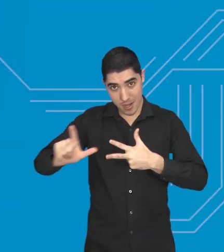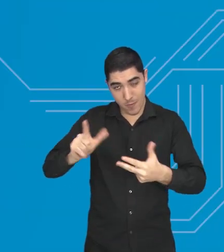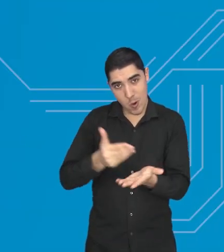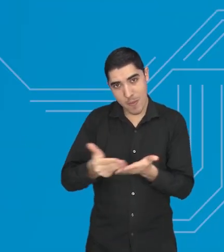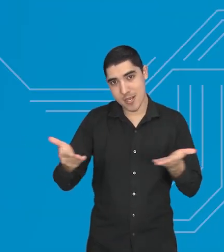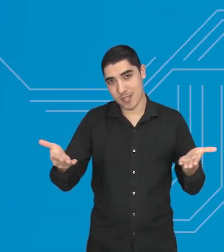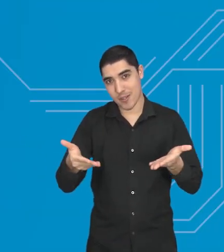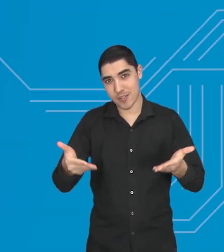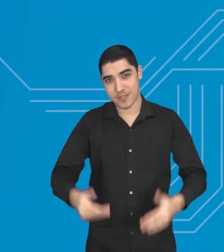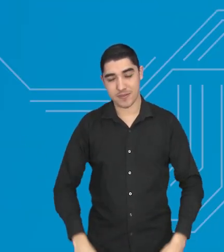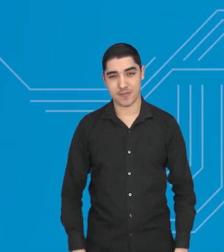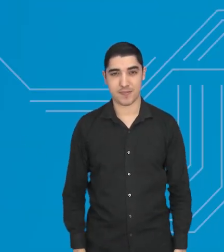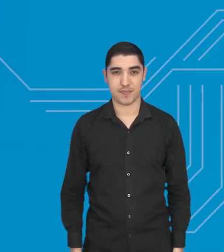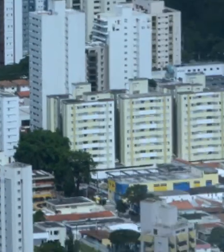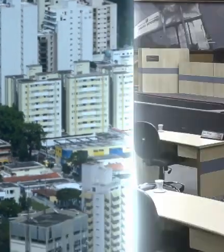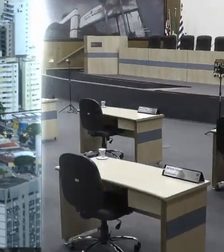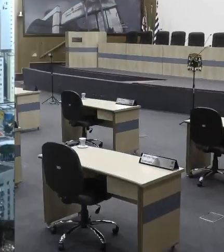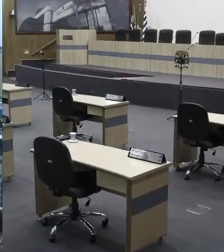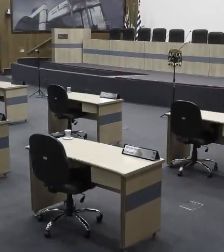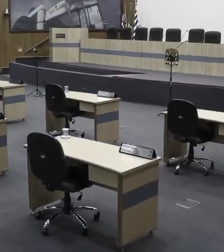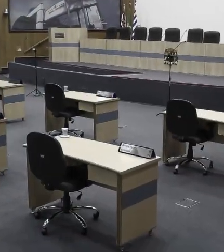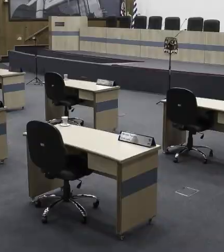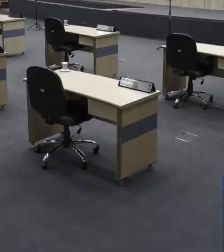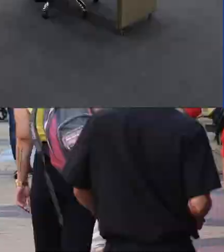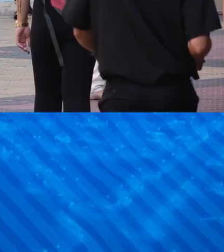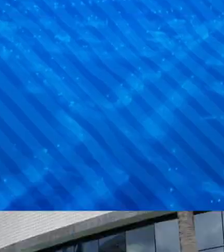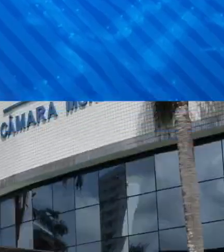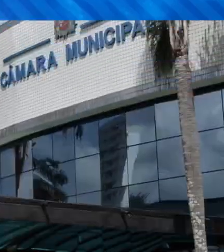Semana Legislativa está no ar.